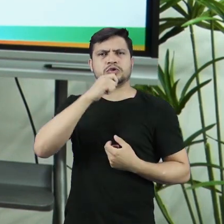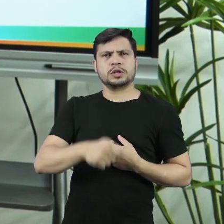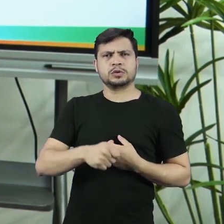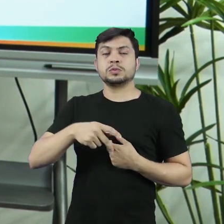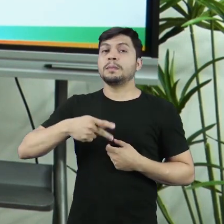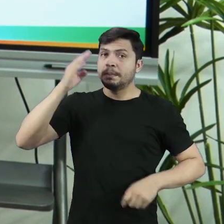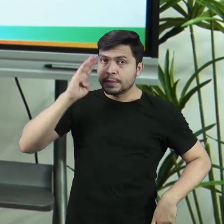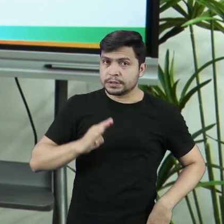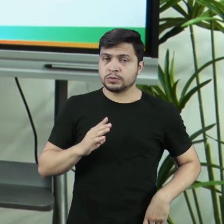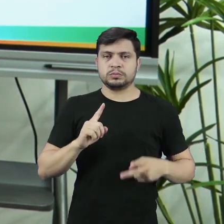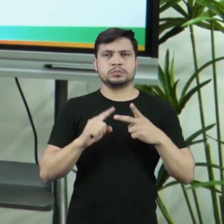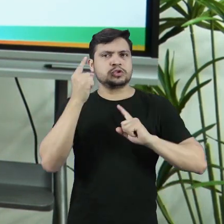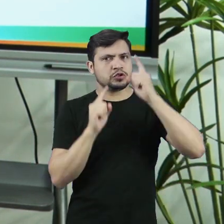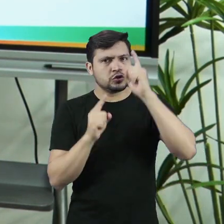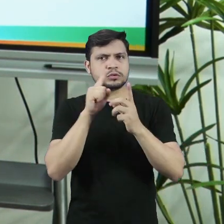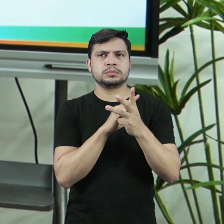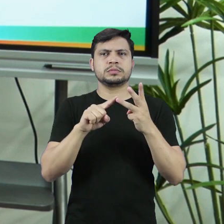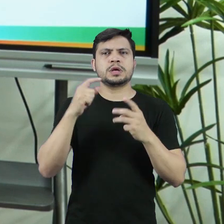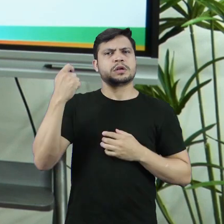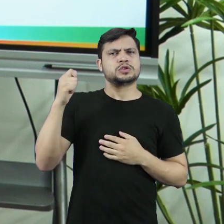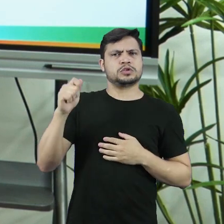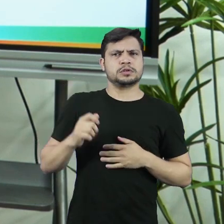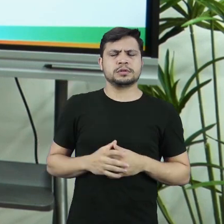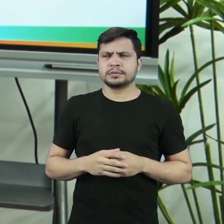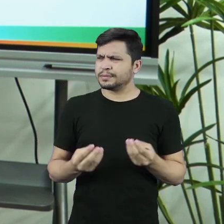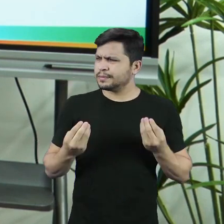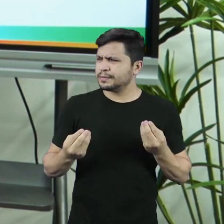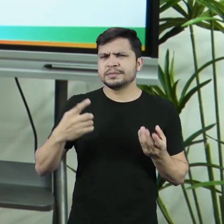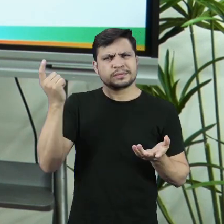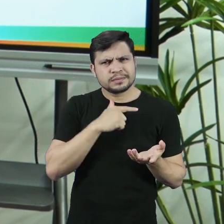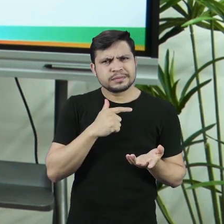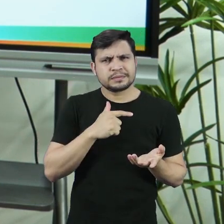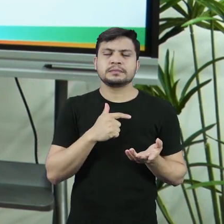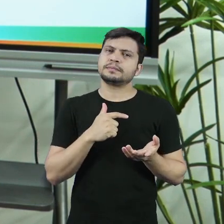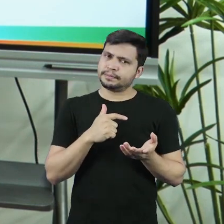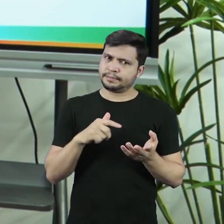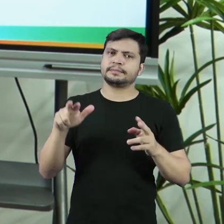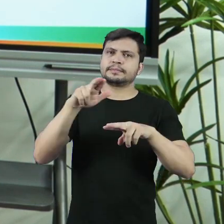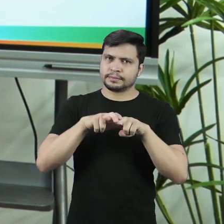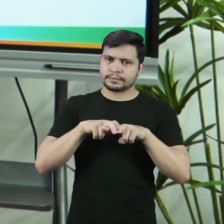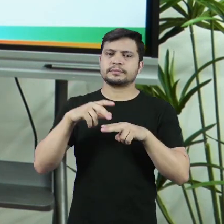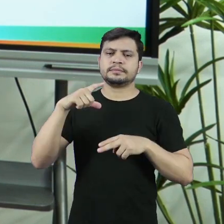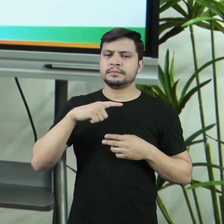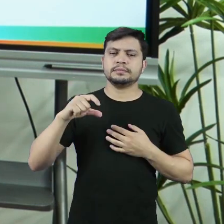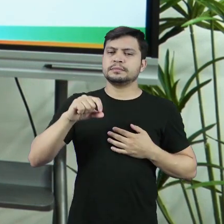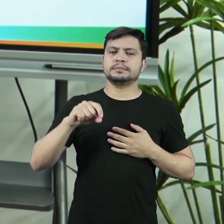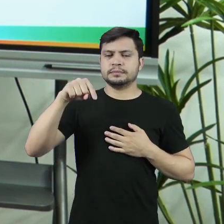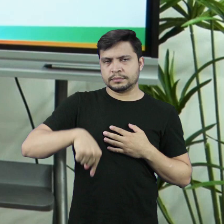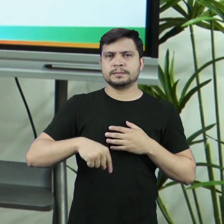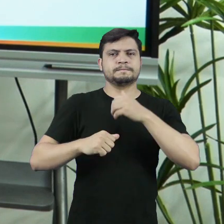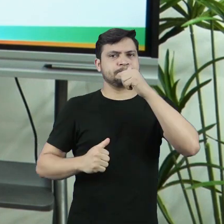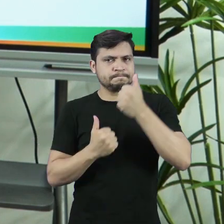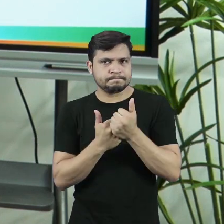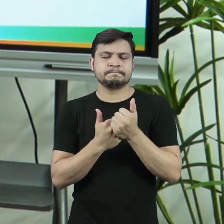Argentina e no Chile. A Operação Brother Sun, então, ela inaugura esse apoio à ditadura militar no Brasil para que os